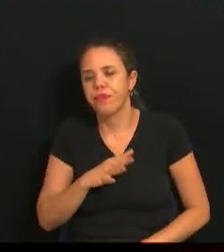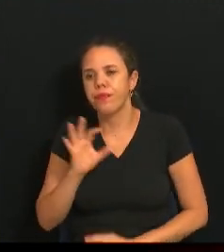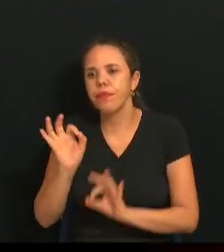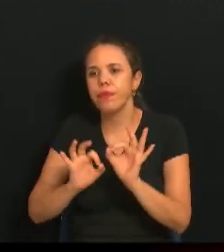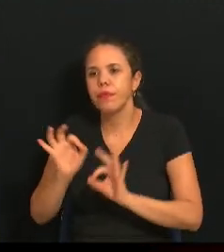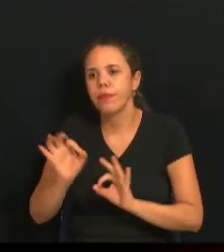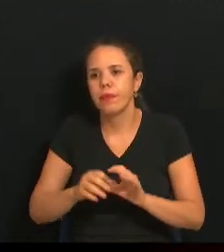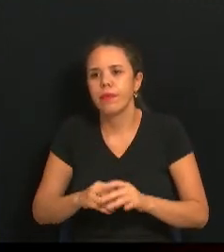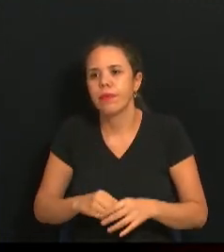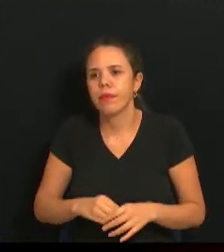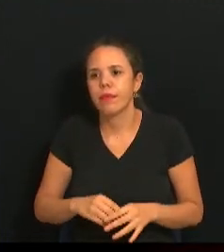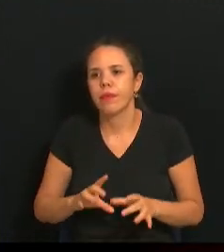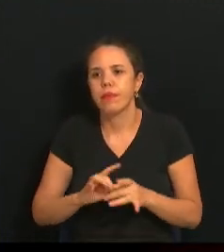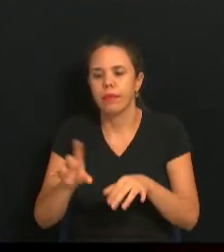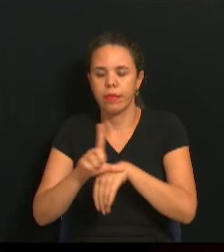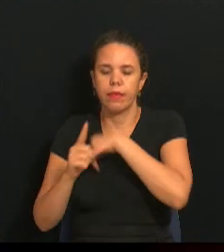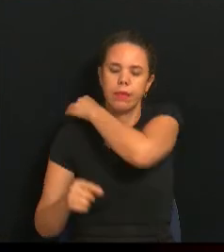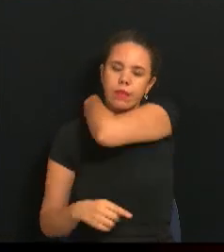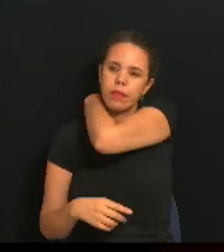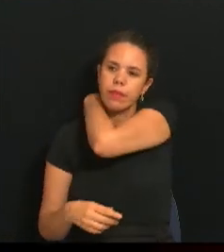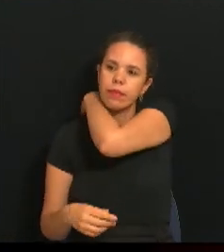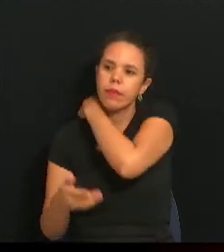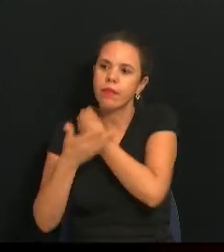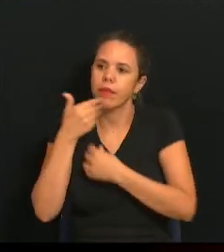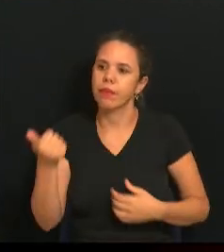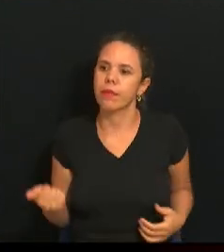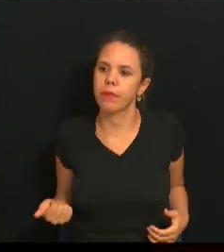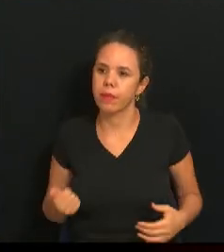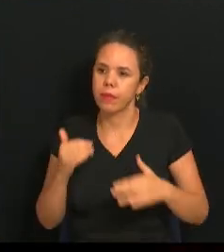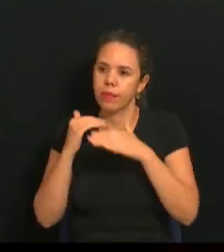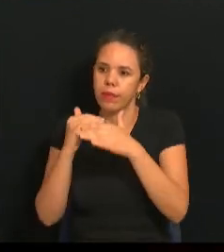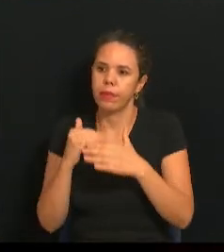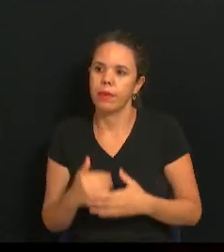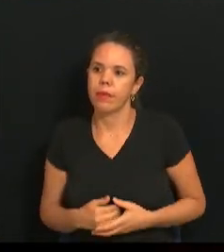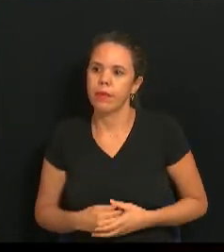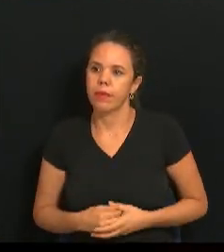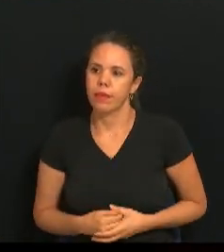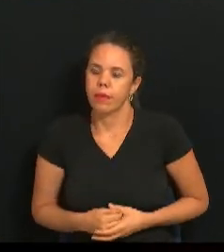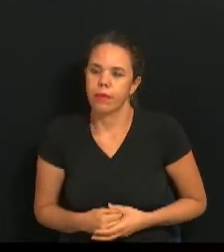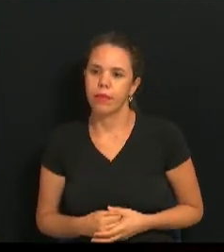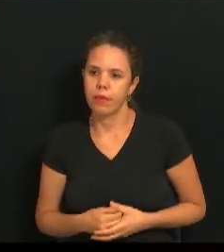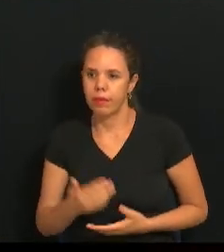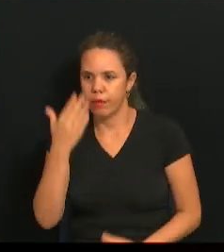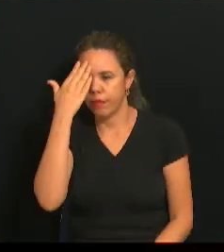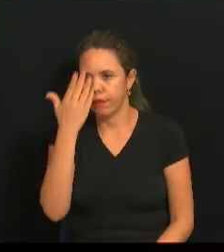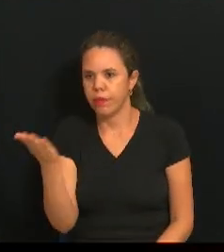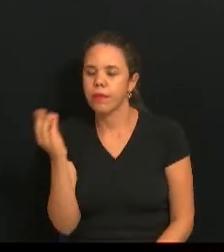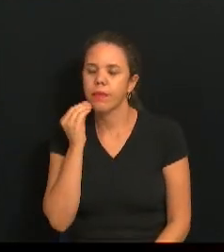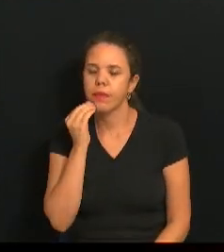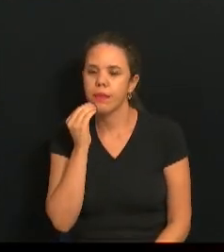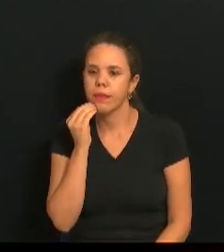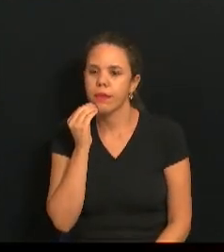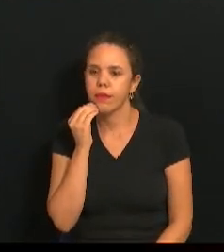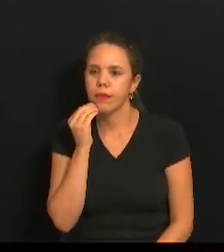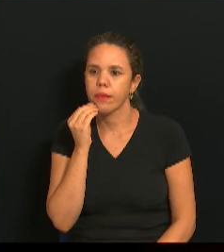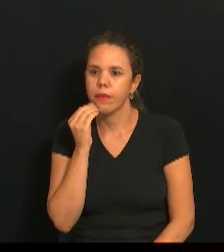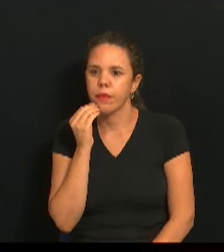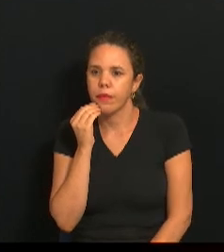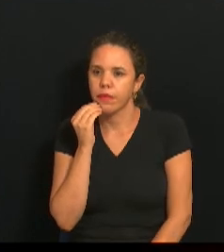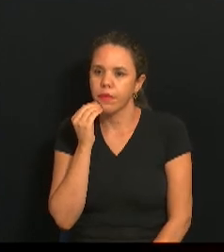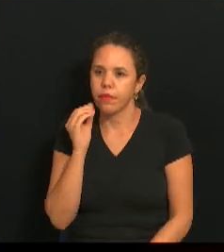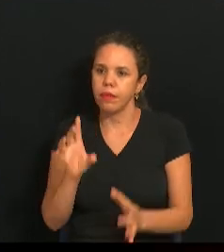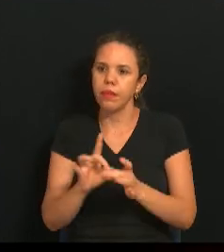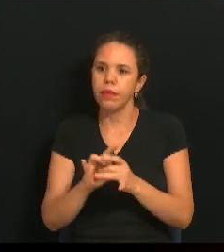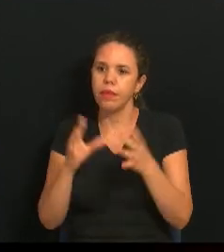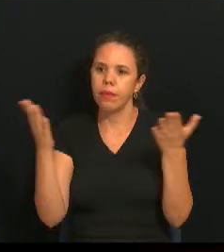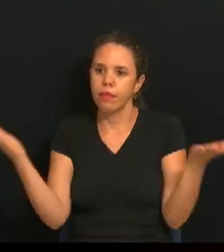e deixando a legislação cada vez mais à altura do nosso município. Então, agradeço a oportunidade, estarei intensamente à